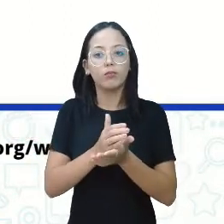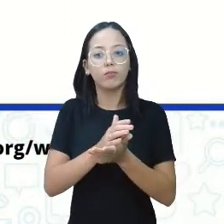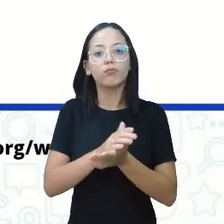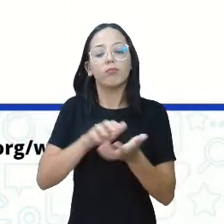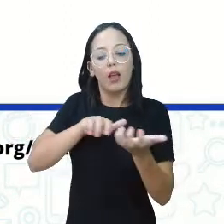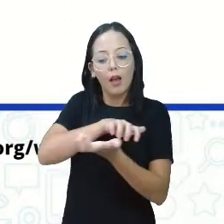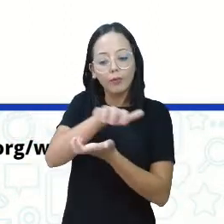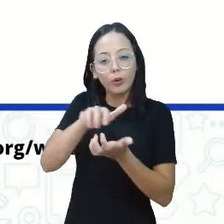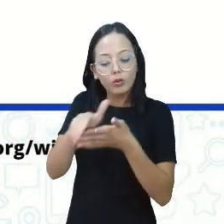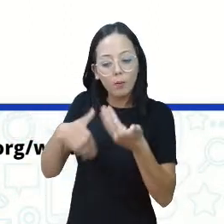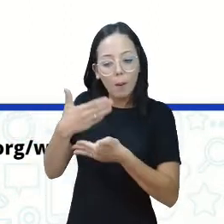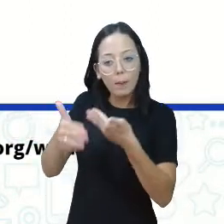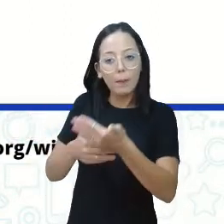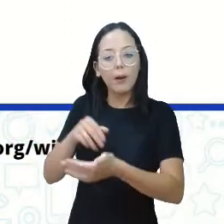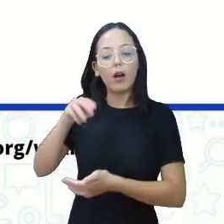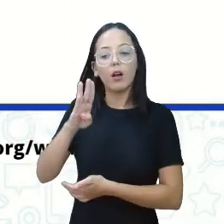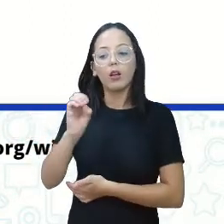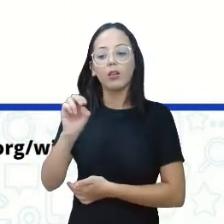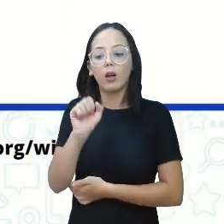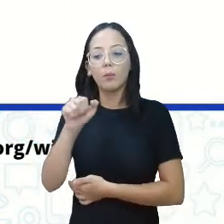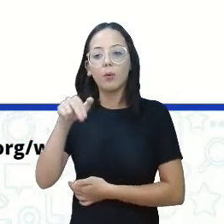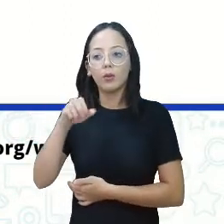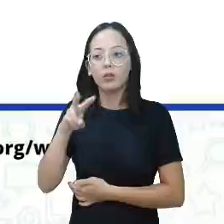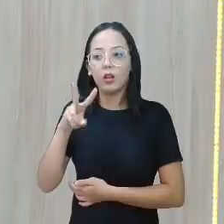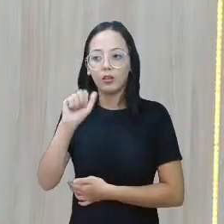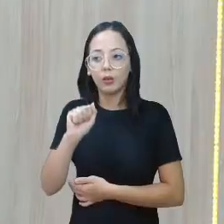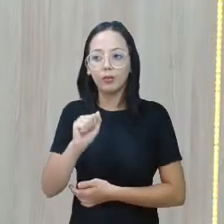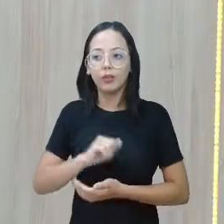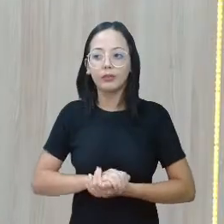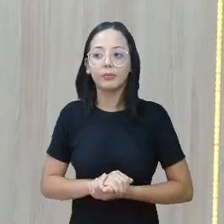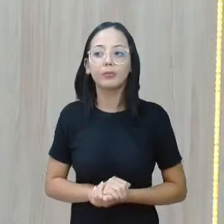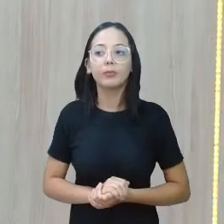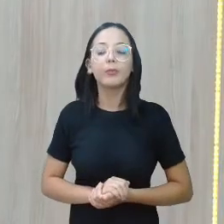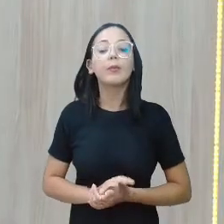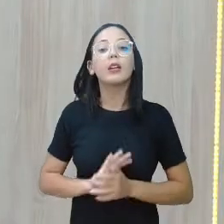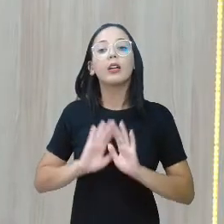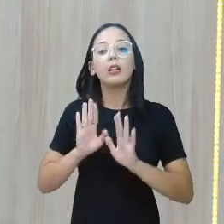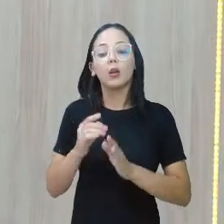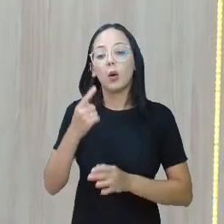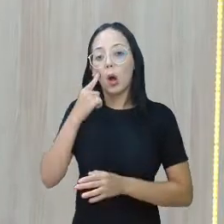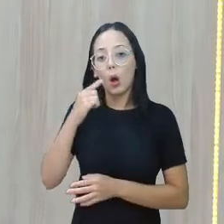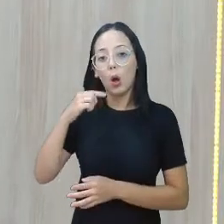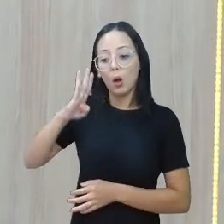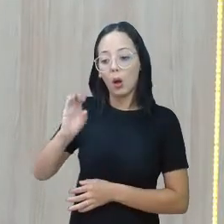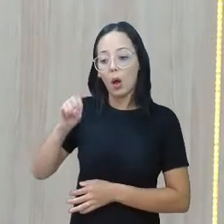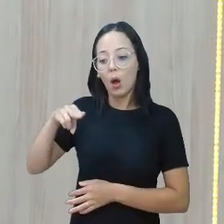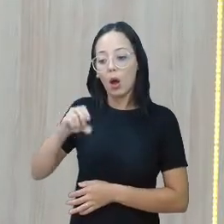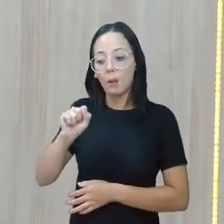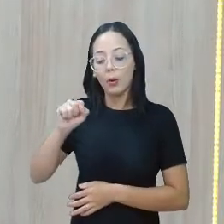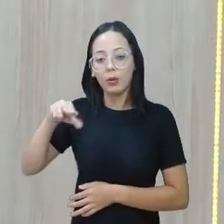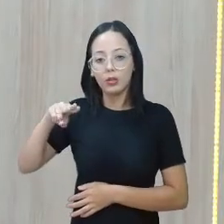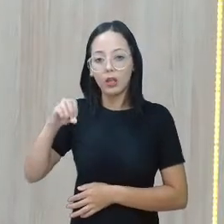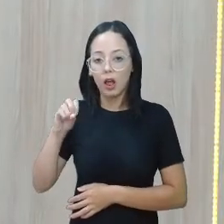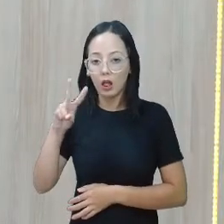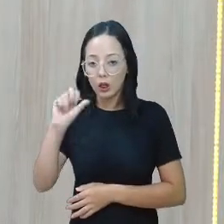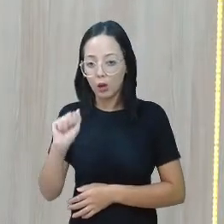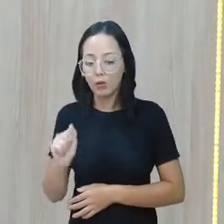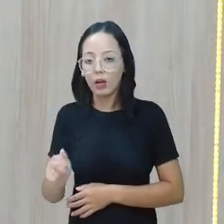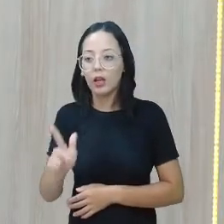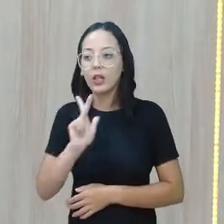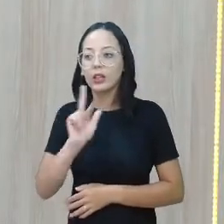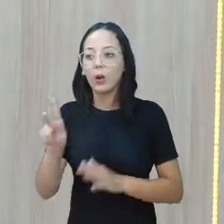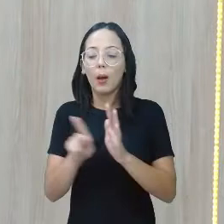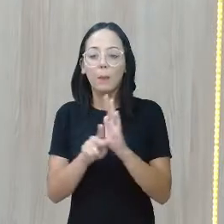evolução da bossa nova, ok? Bom, a bossa nova, ela não era muito afeita à